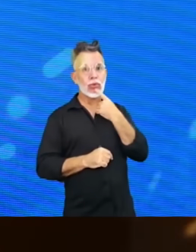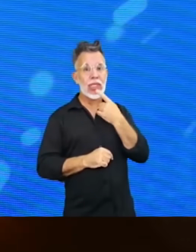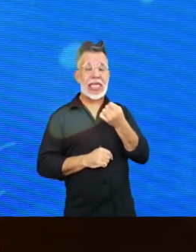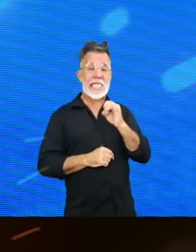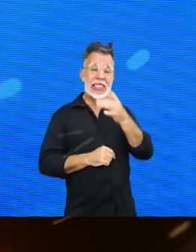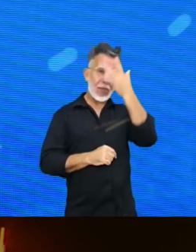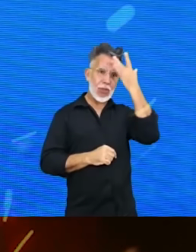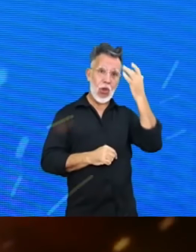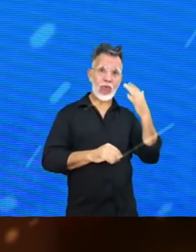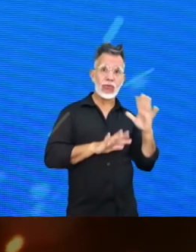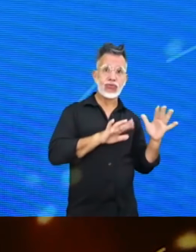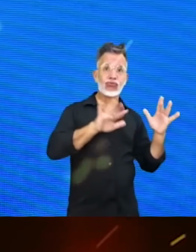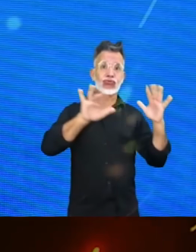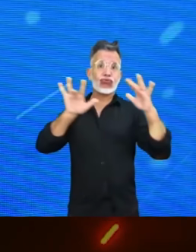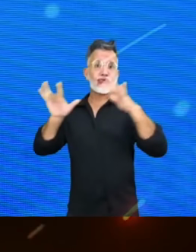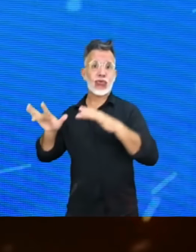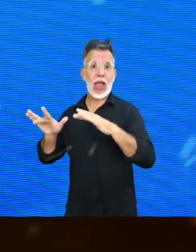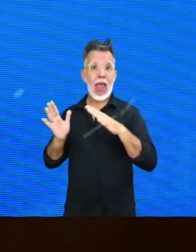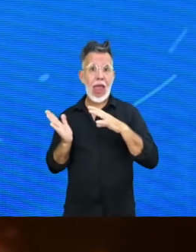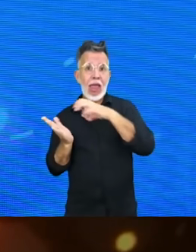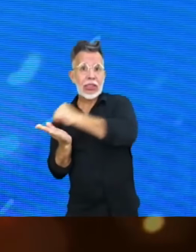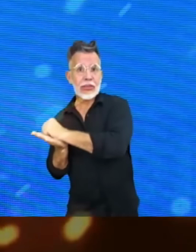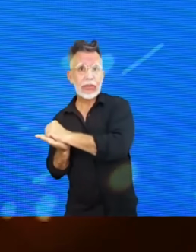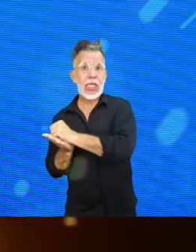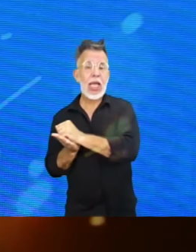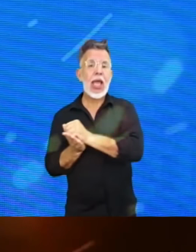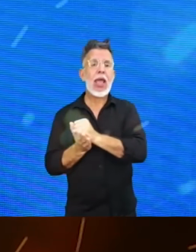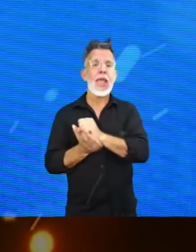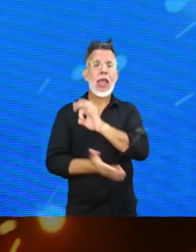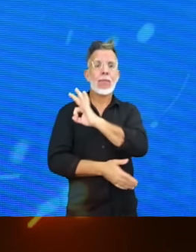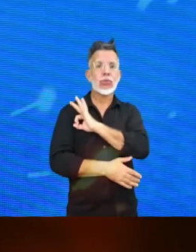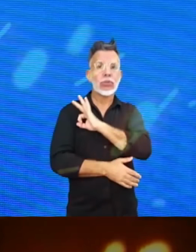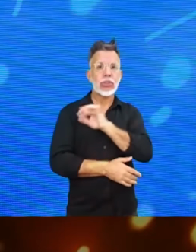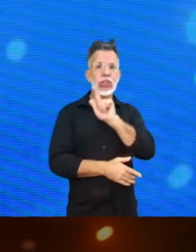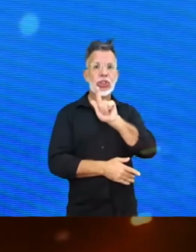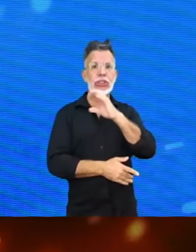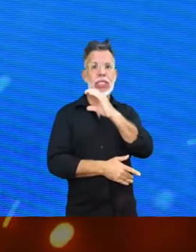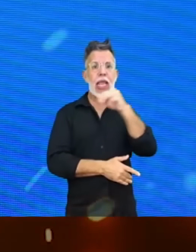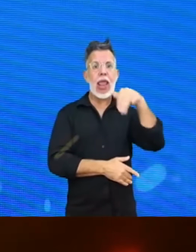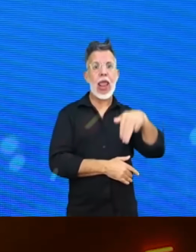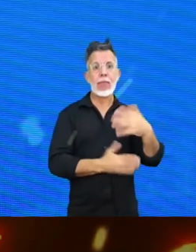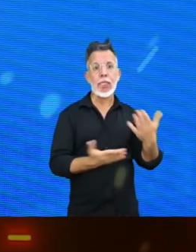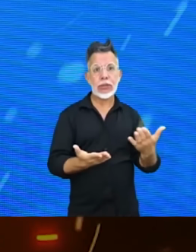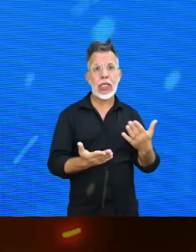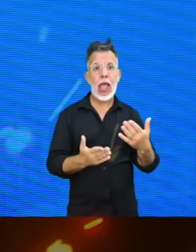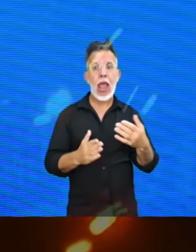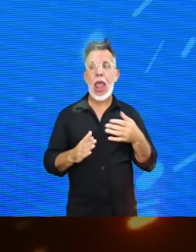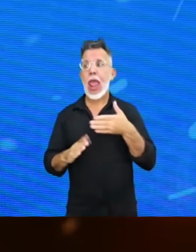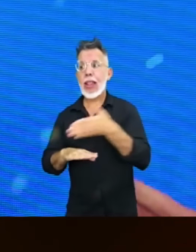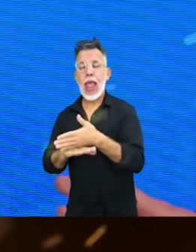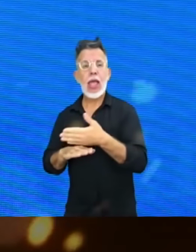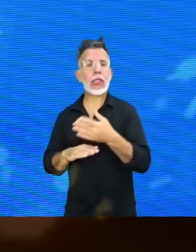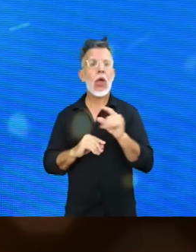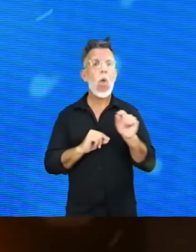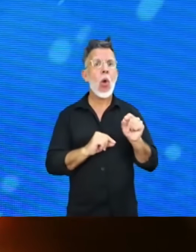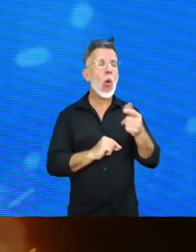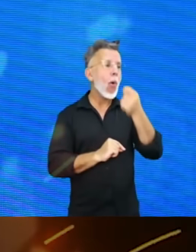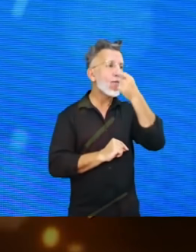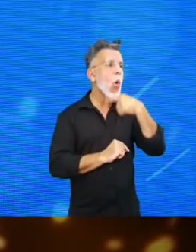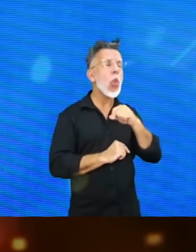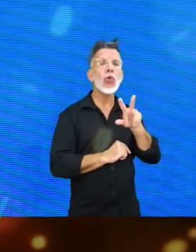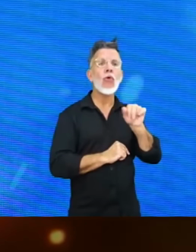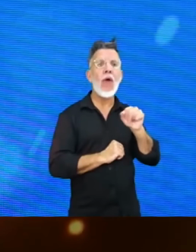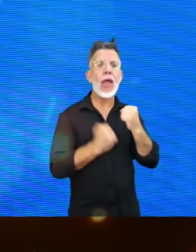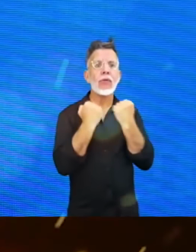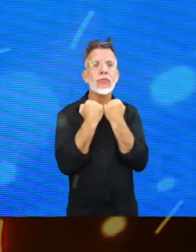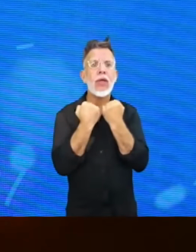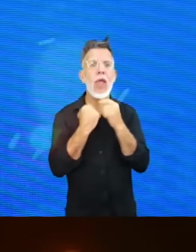é para combater isso o bolos vai ficar do lado de quem é um conflito de interesse uma coisa que eu vou concordar com ele